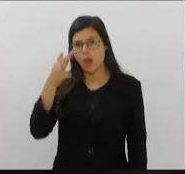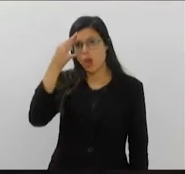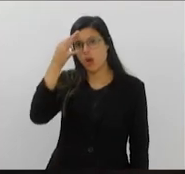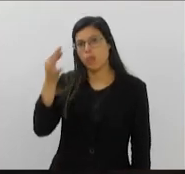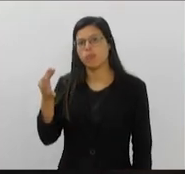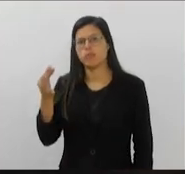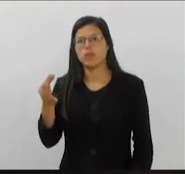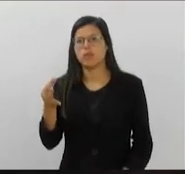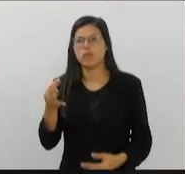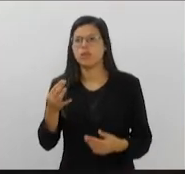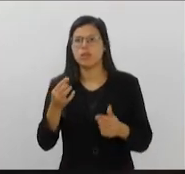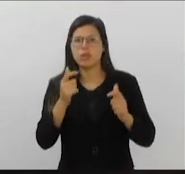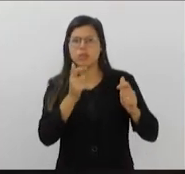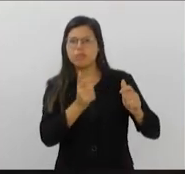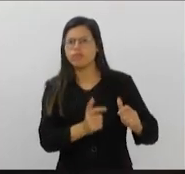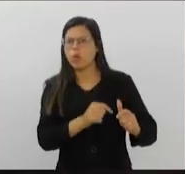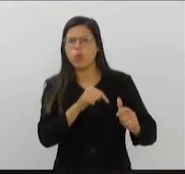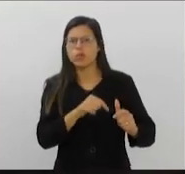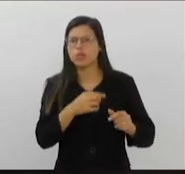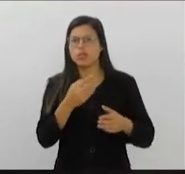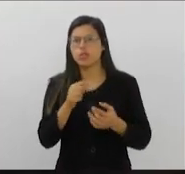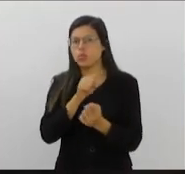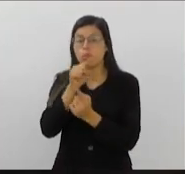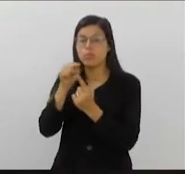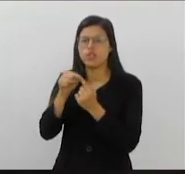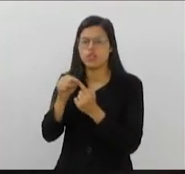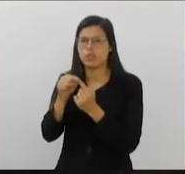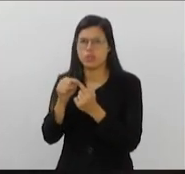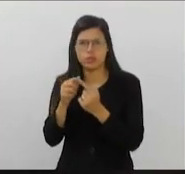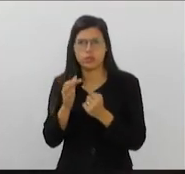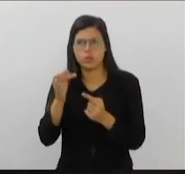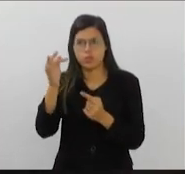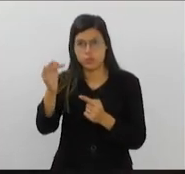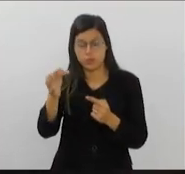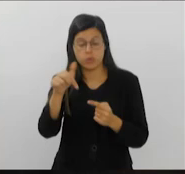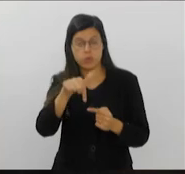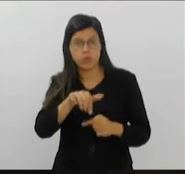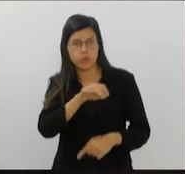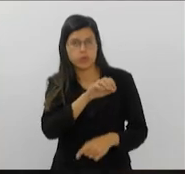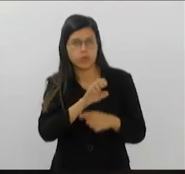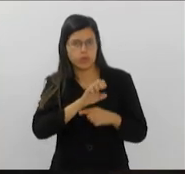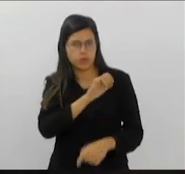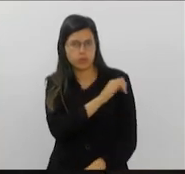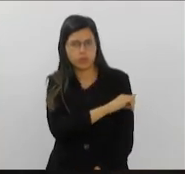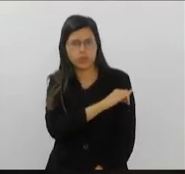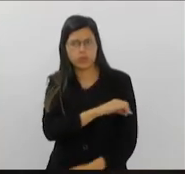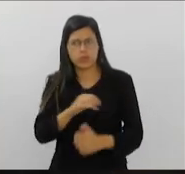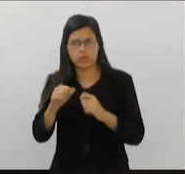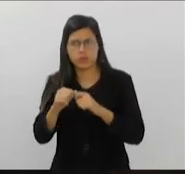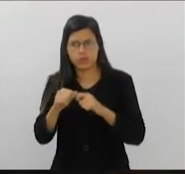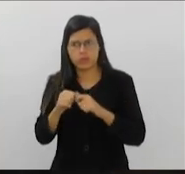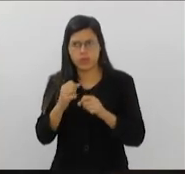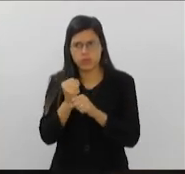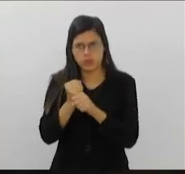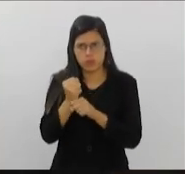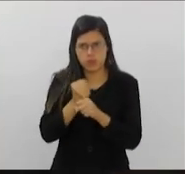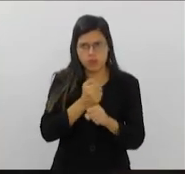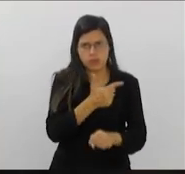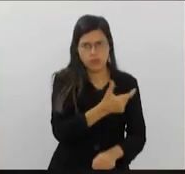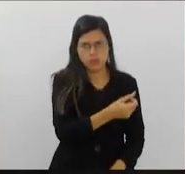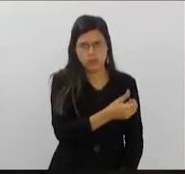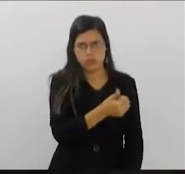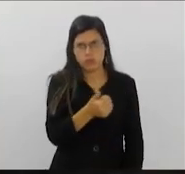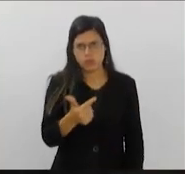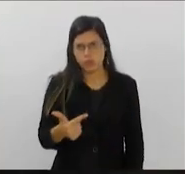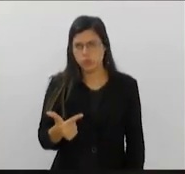nós estamos e para onde nós queremos ir. Então, nesse sentido, o Estado do Rio de Janeiro ele fez, em 2012, uma primeira versão do que